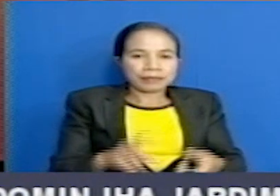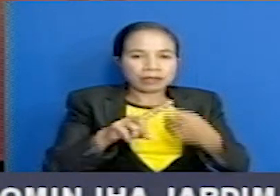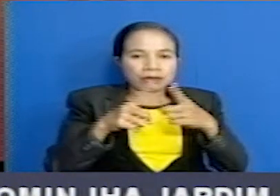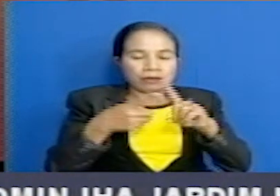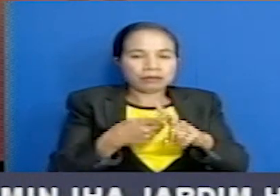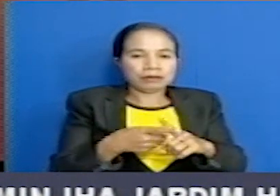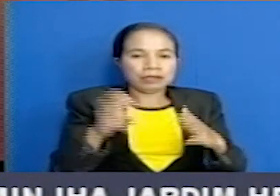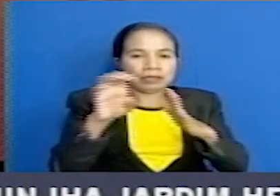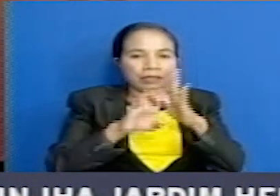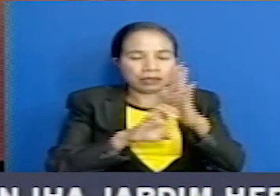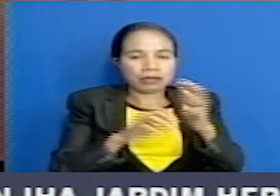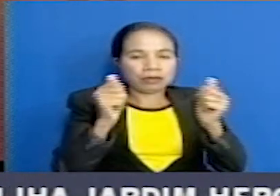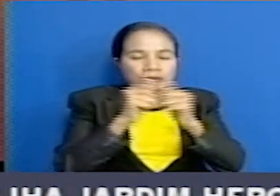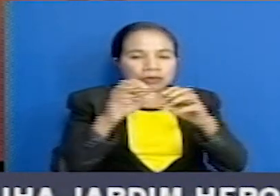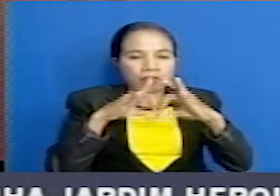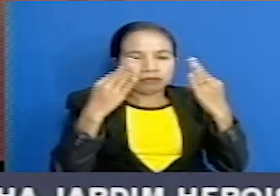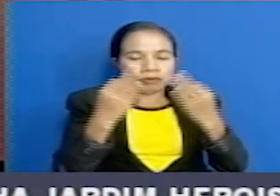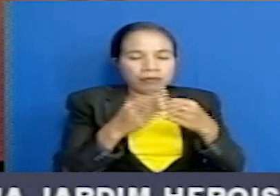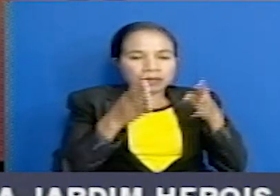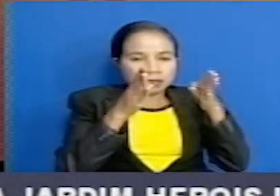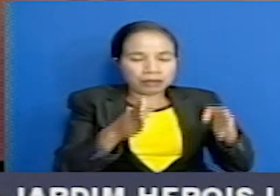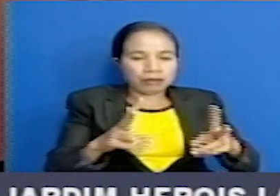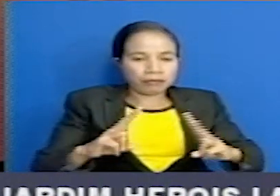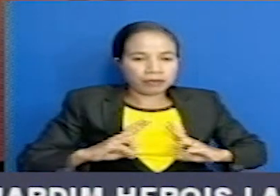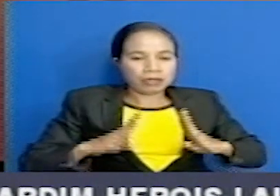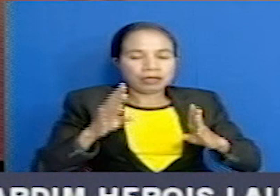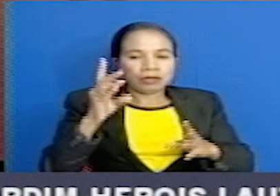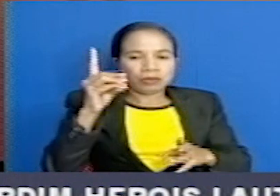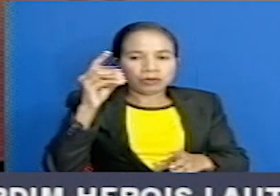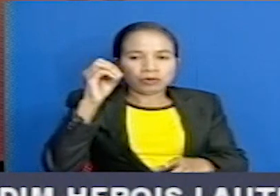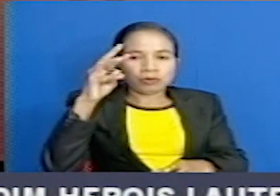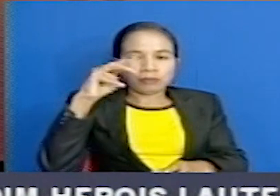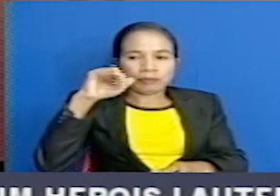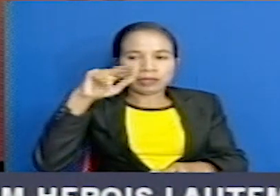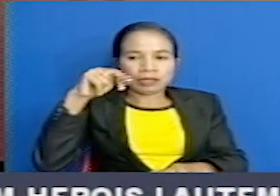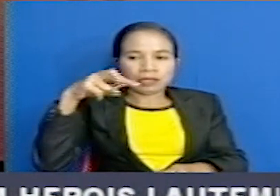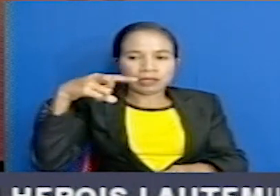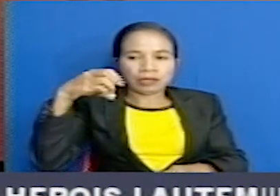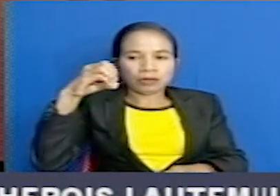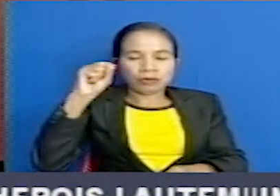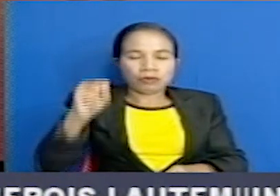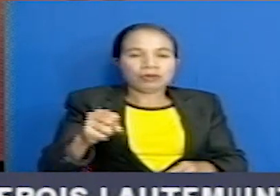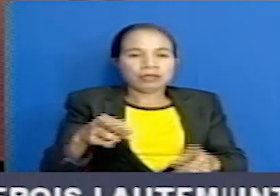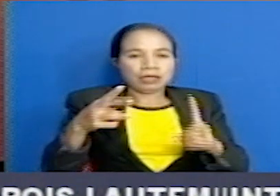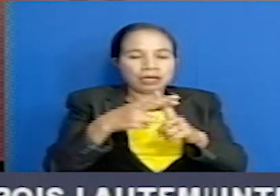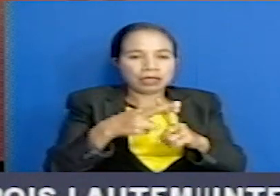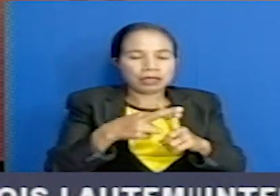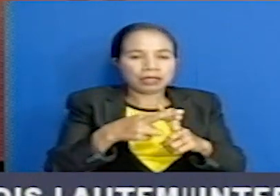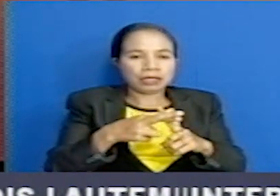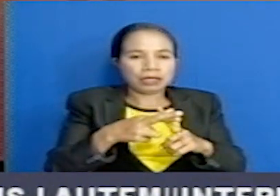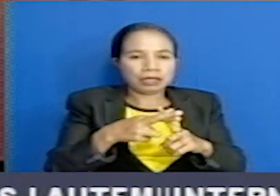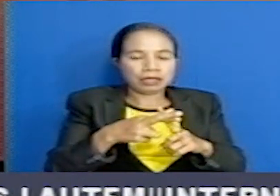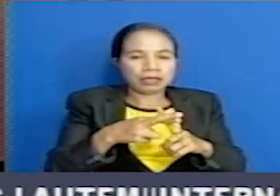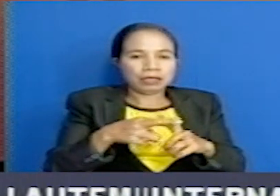Maluxira, Estado ou Família. Alô, Tona Saudoso, Coronel Domingos de Costa Santos, alias Domin, e a Jardim dos Heróis da